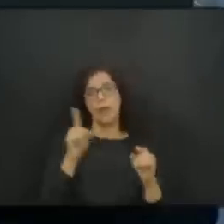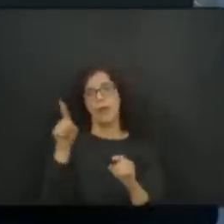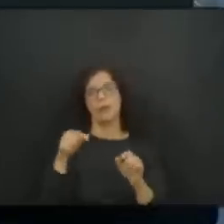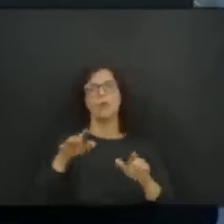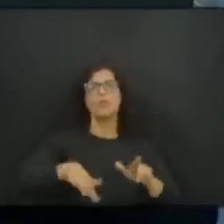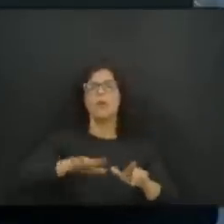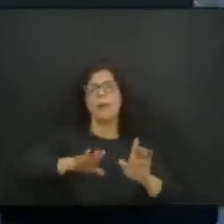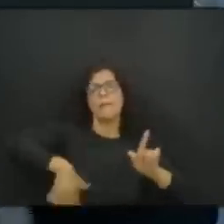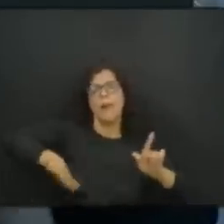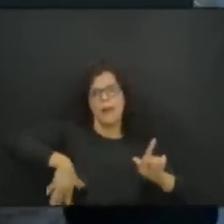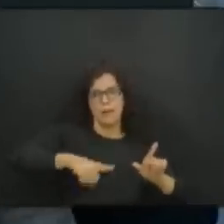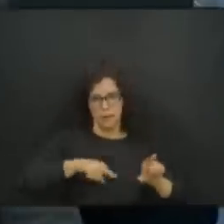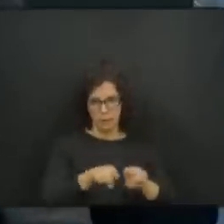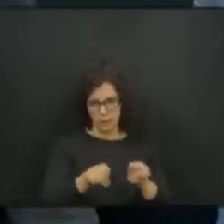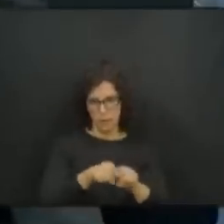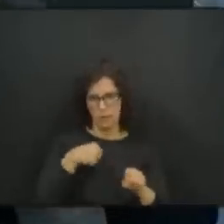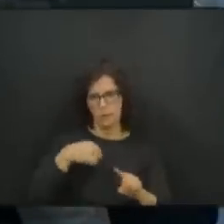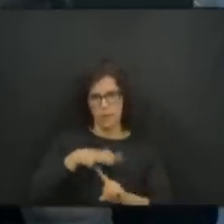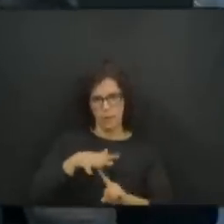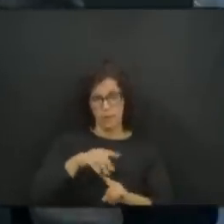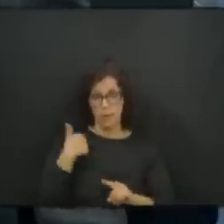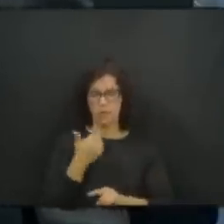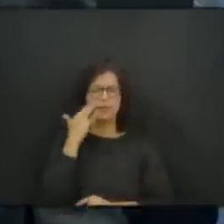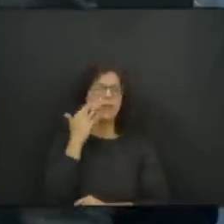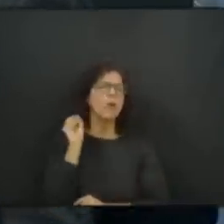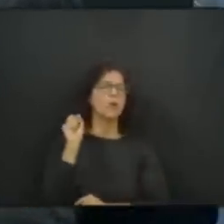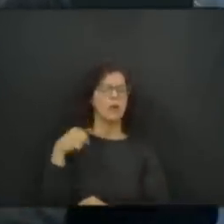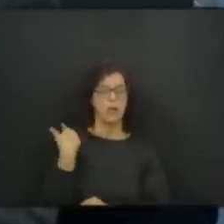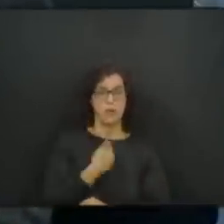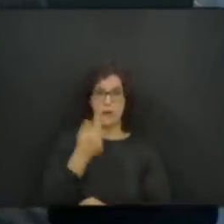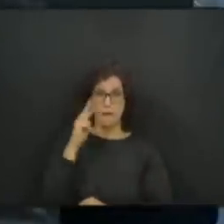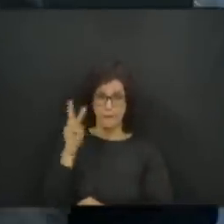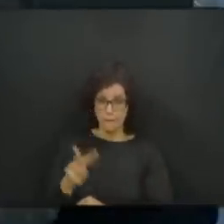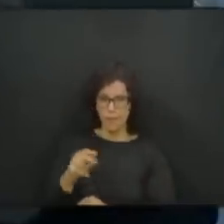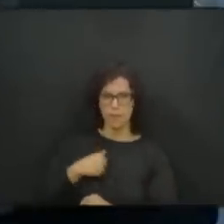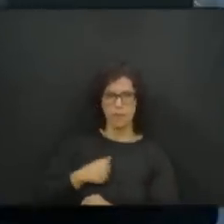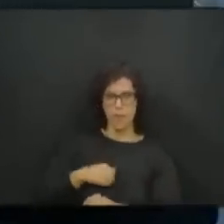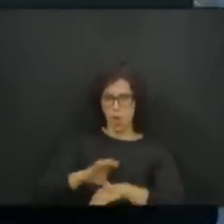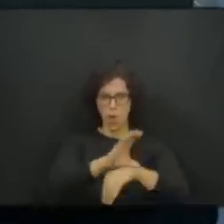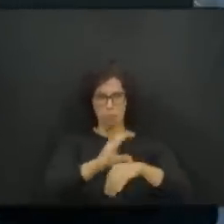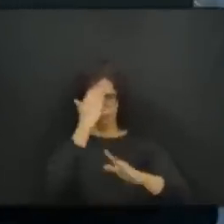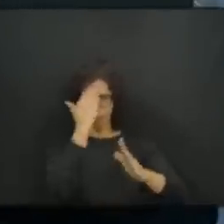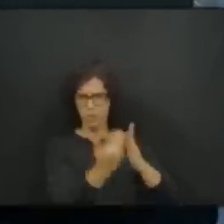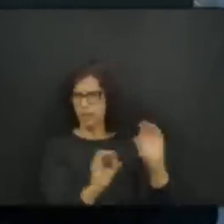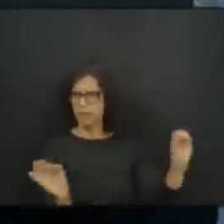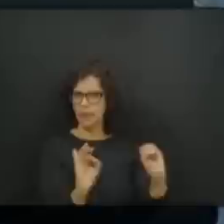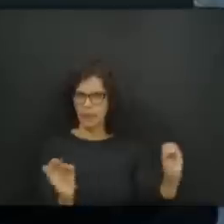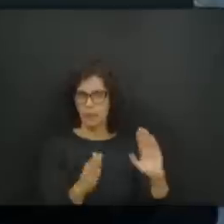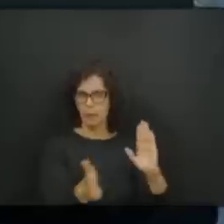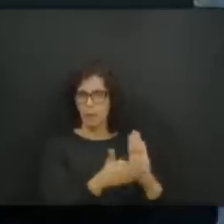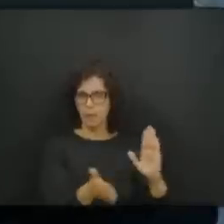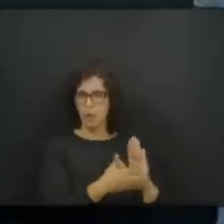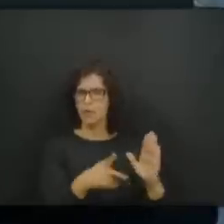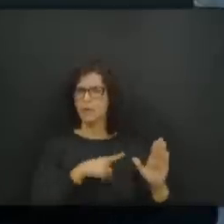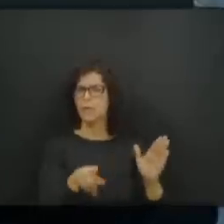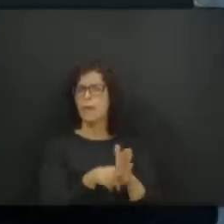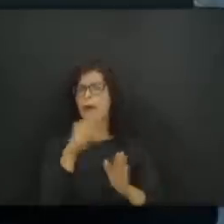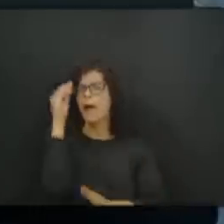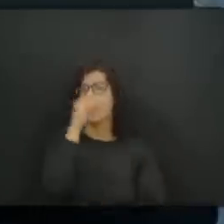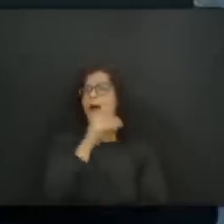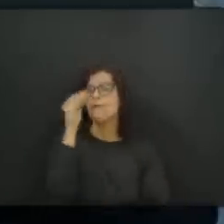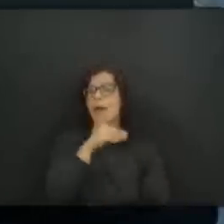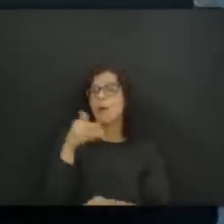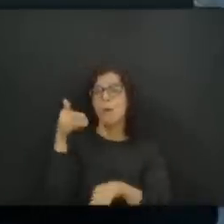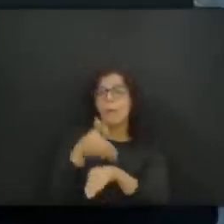a nós entendemos seu presidente que essa proposta é inconstitucional é uma proposta que enfraquece os